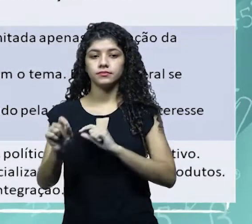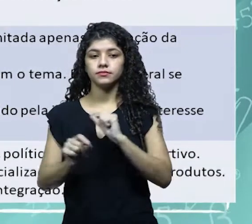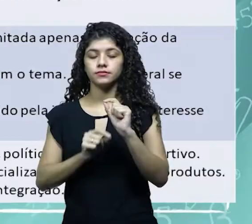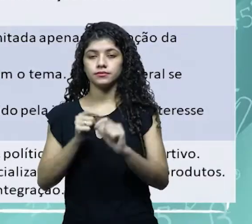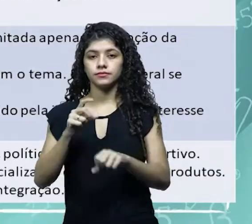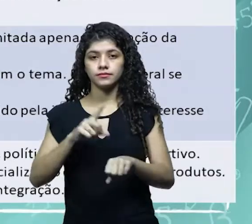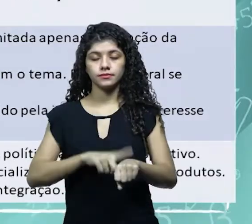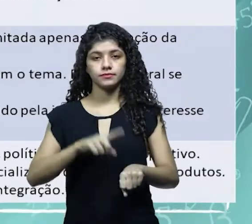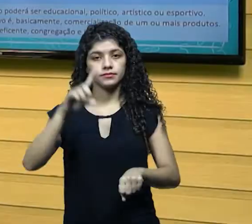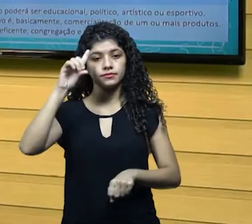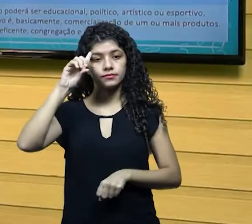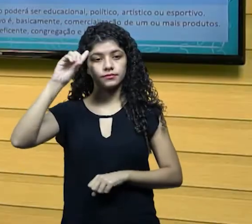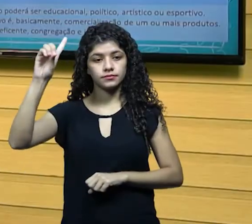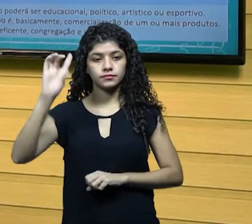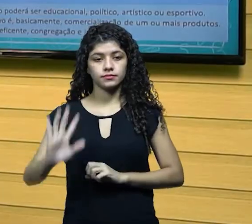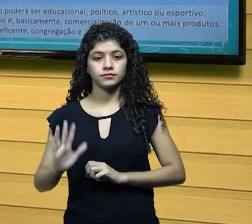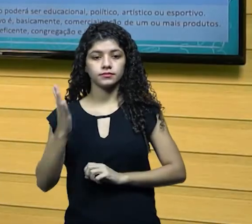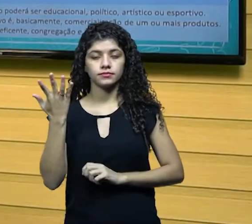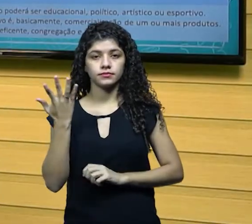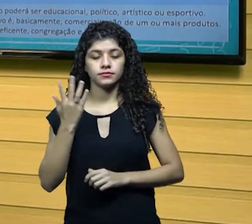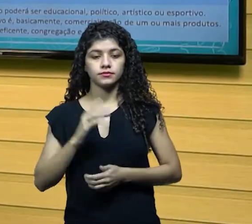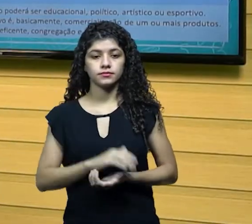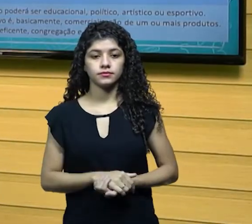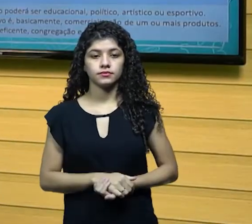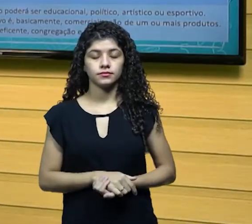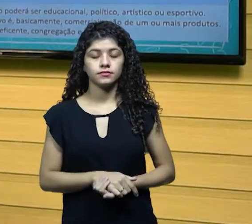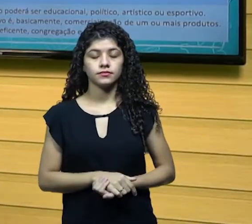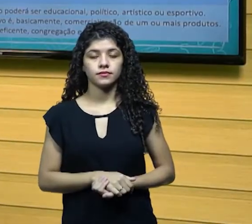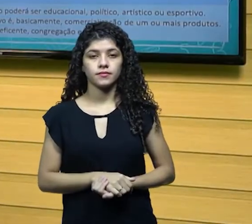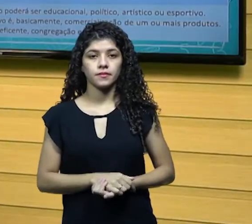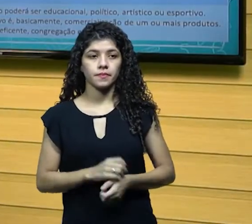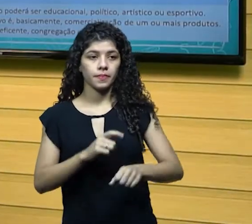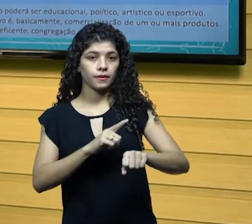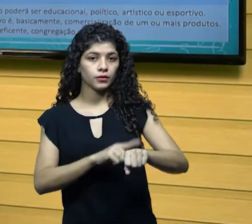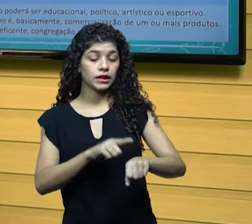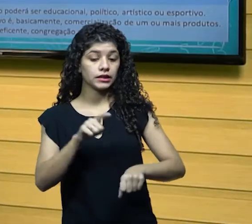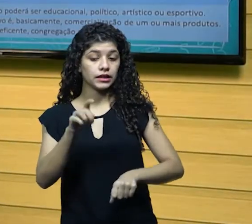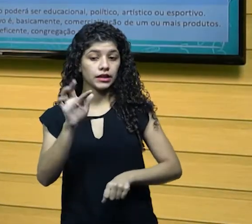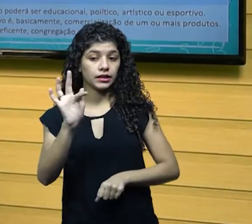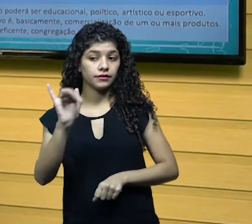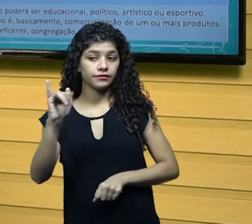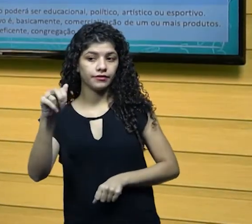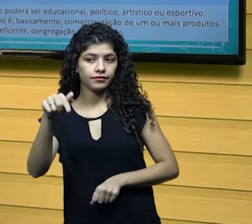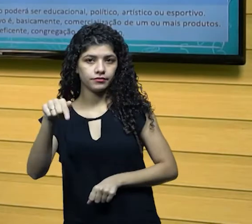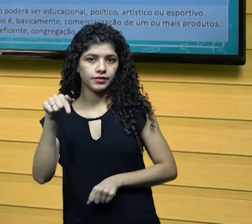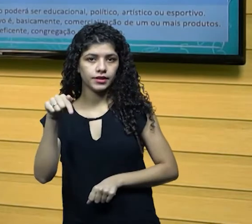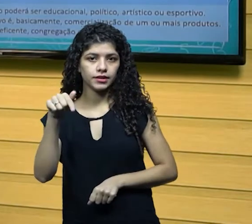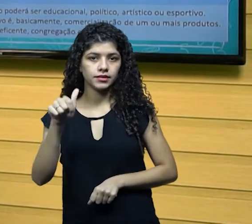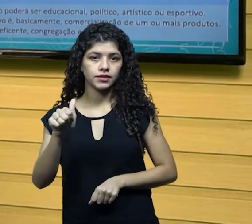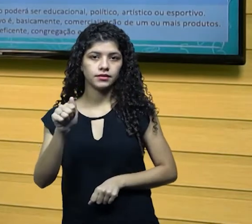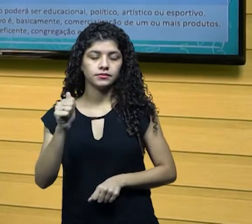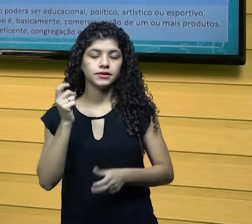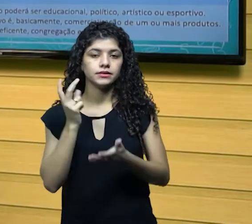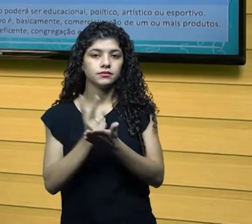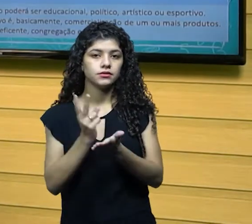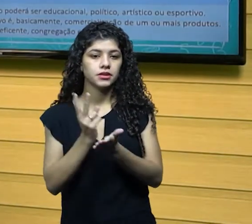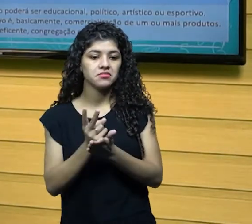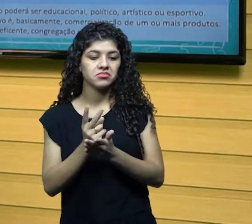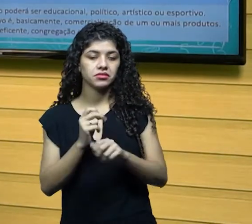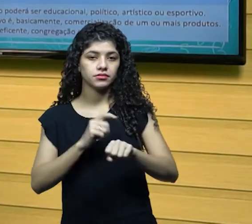de cada evento né E além disso a gente também tem a data EA realização né